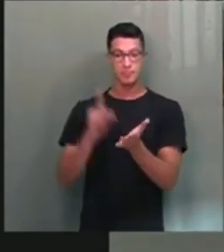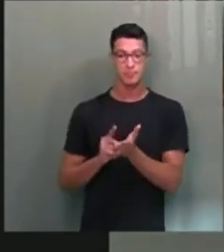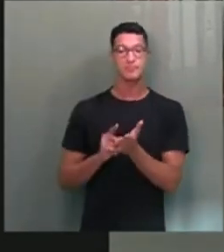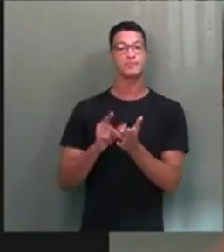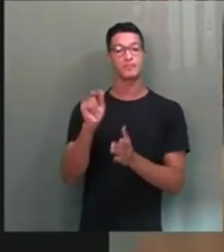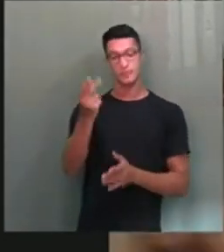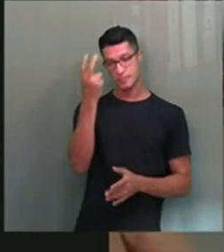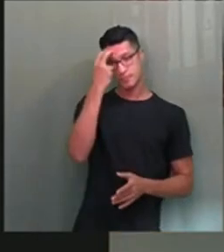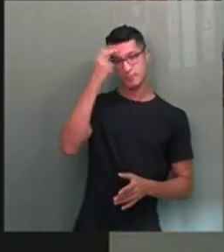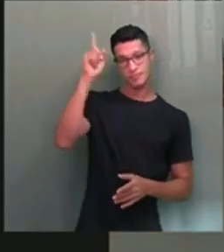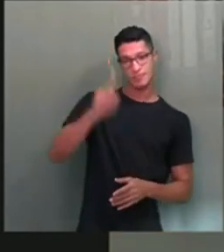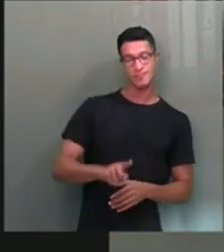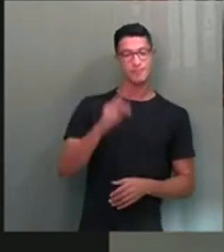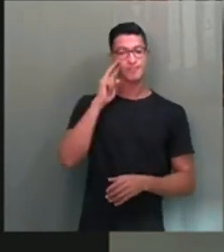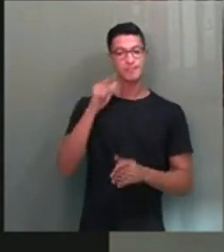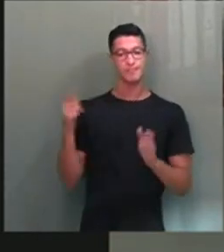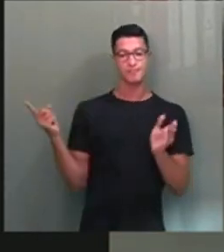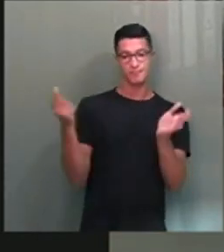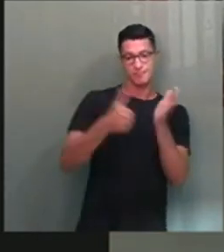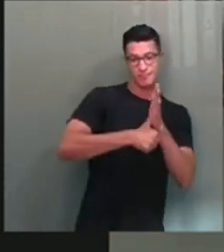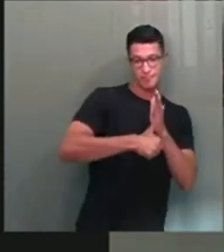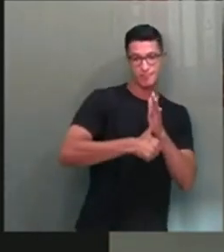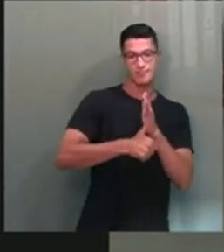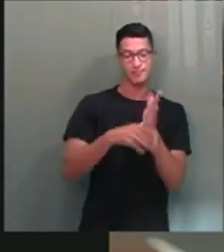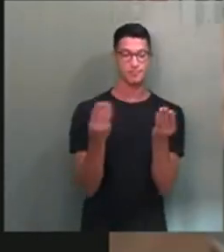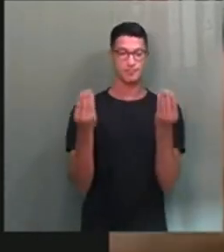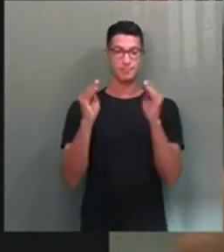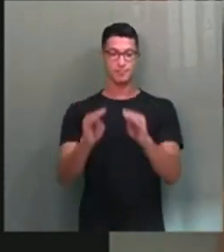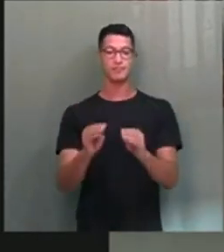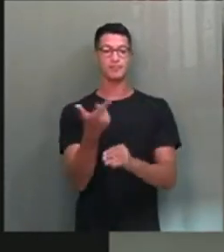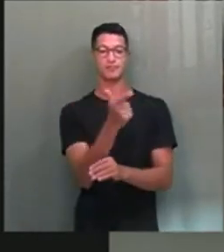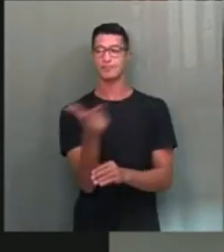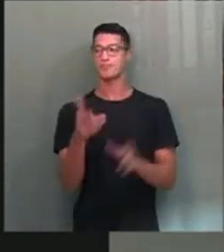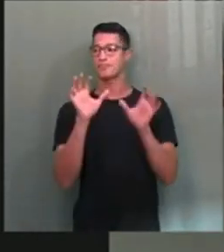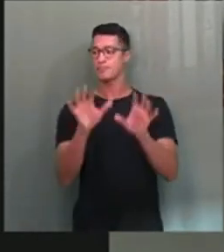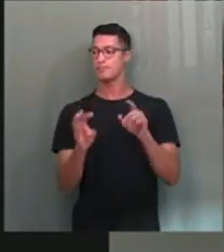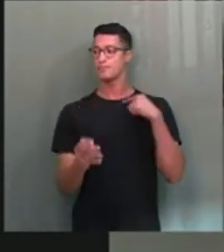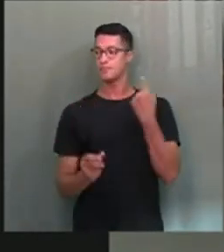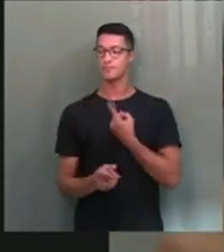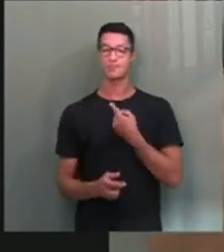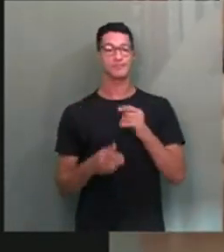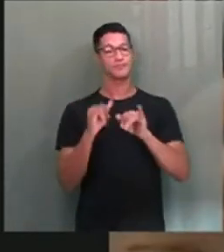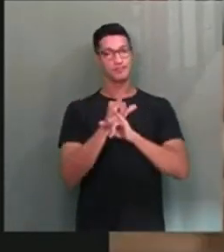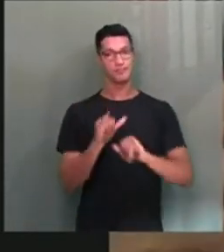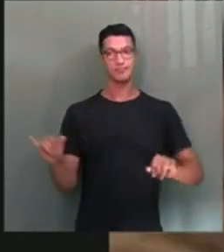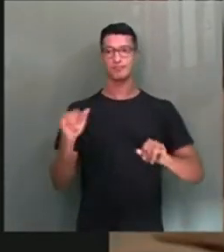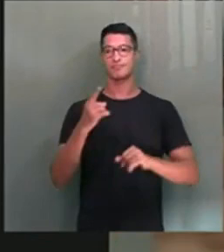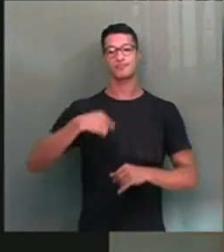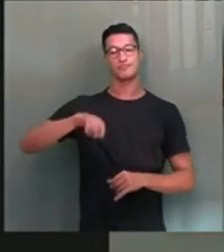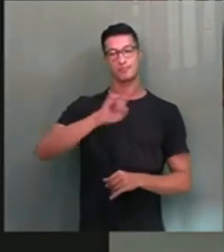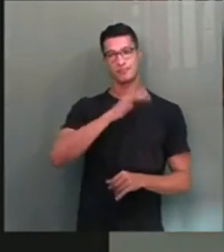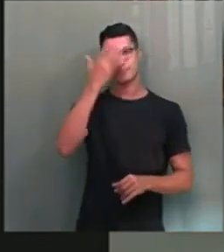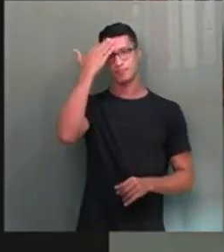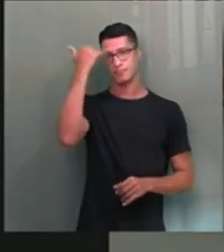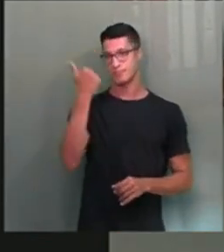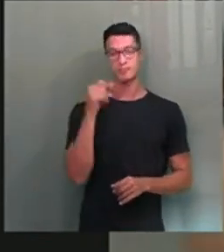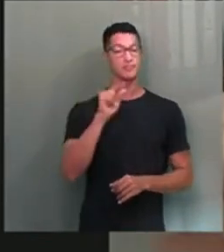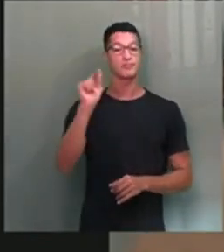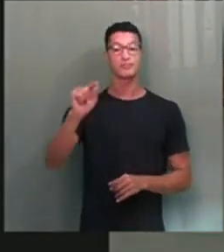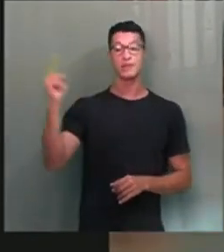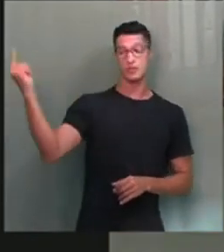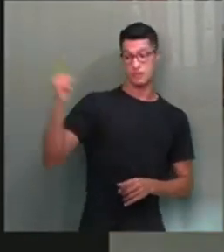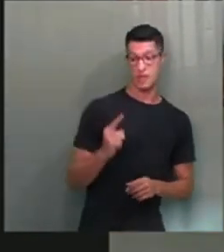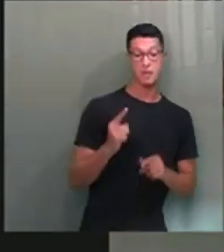cultura é a digital de um povo. Sem essa cultura, sem essa digital, não sabemos de onde viemos,